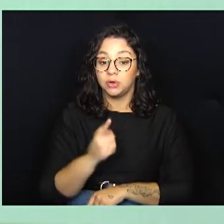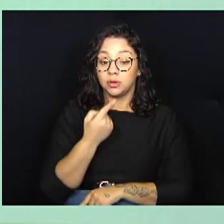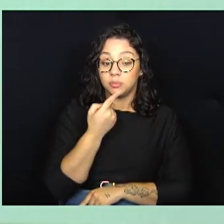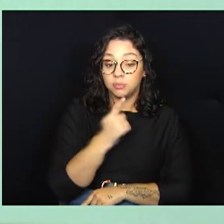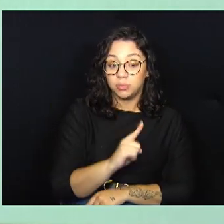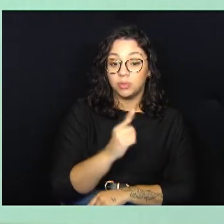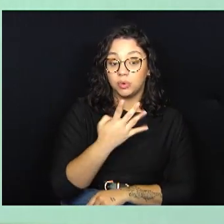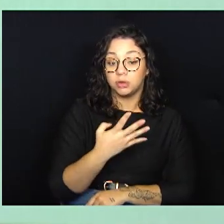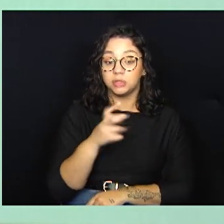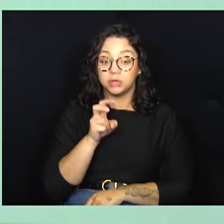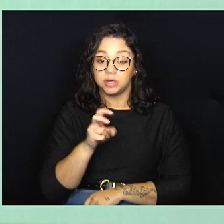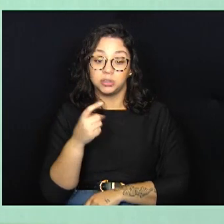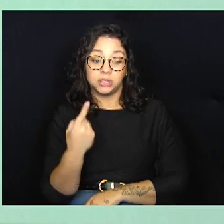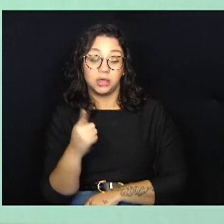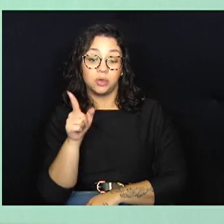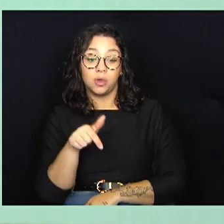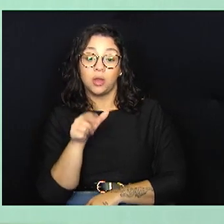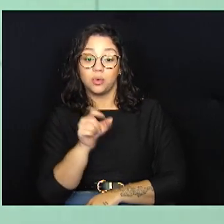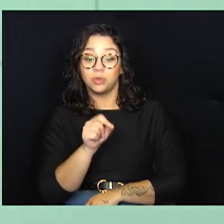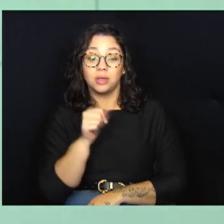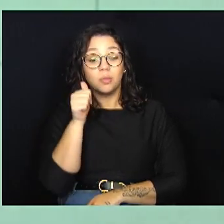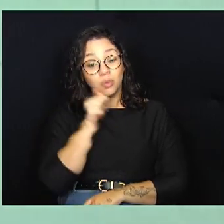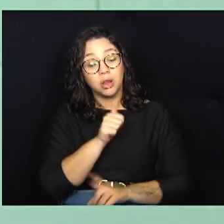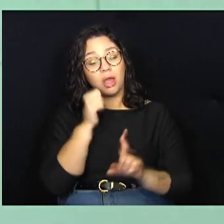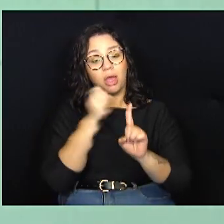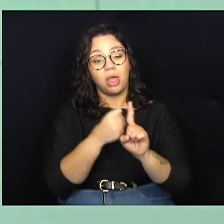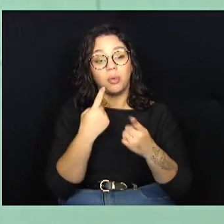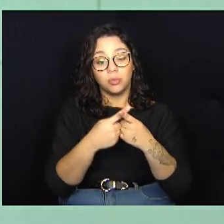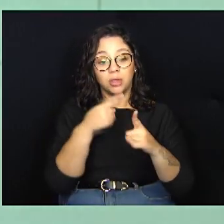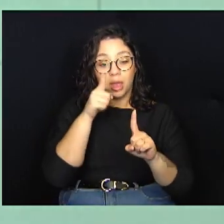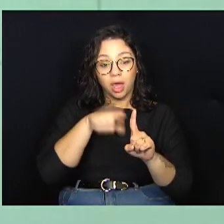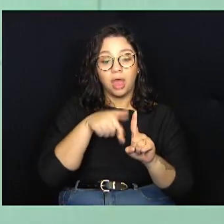1.341 foram considerados feminicídios. Em